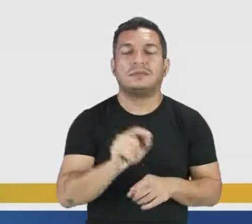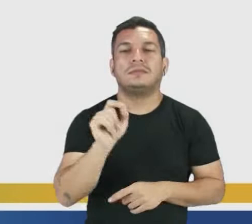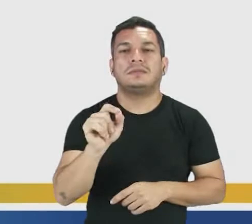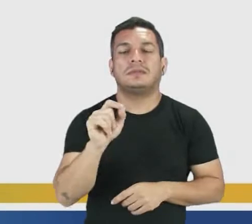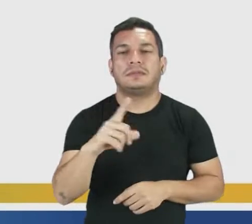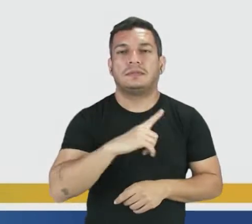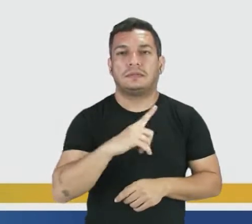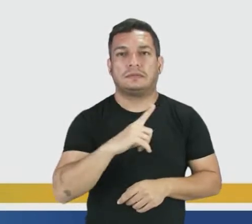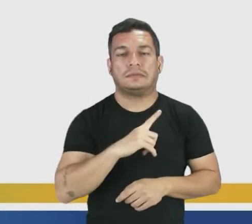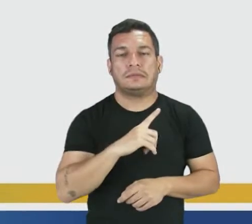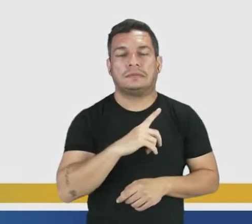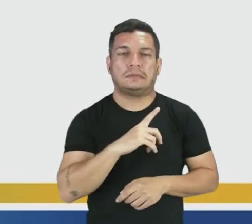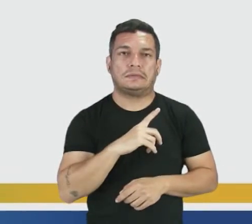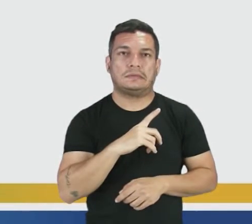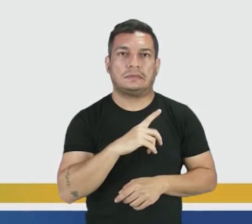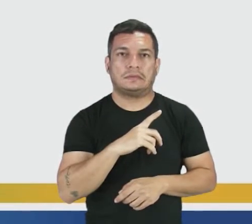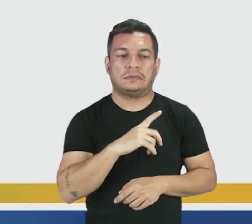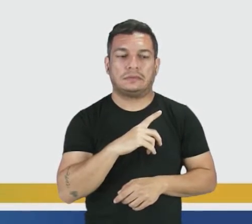para ter